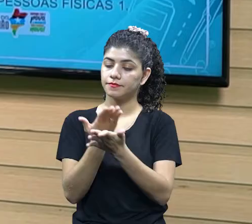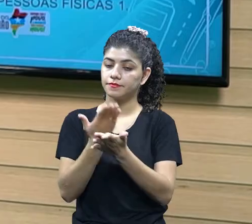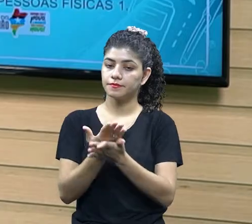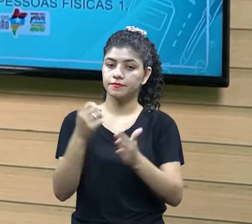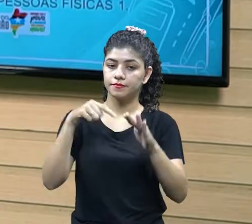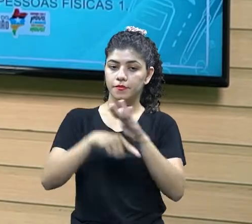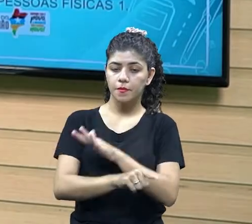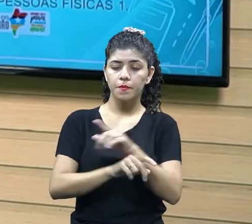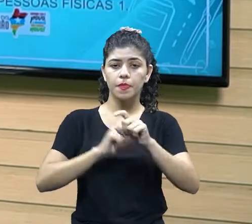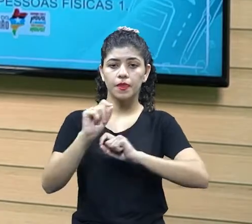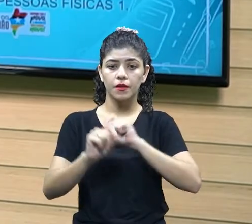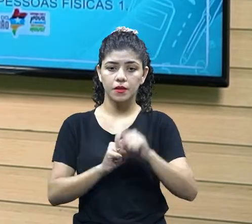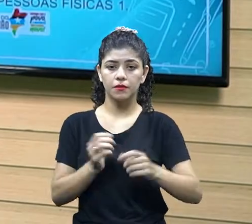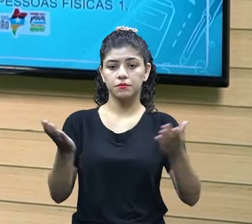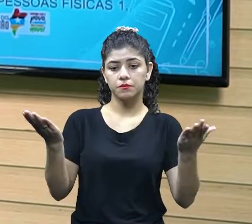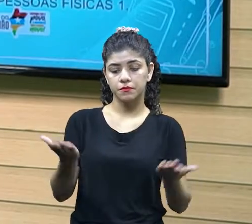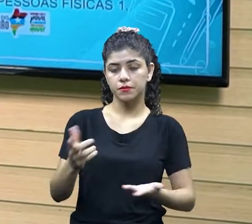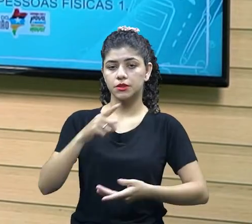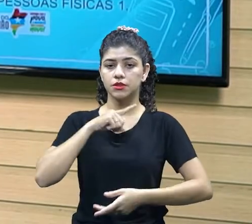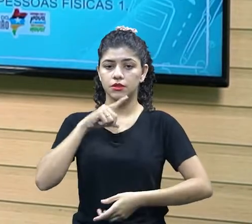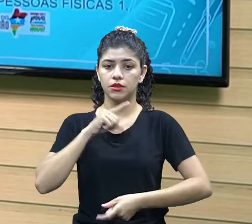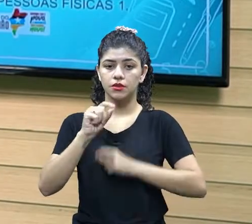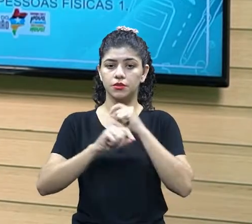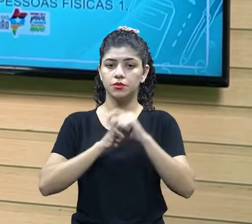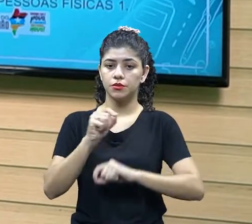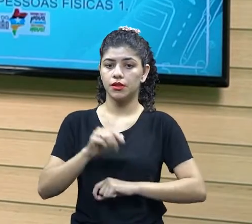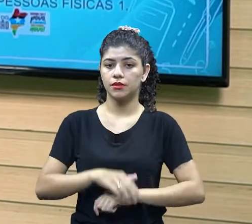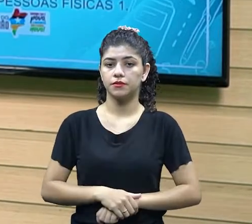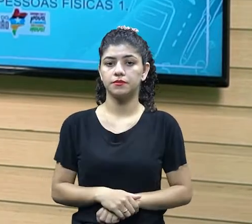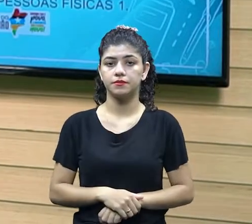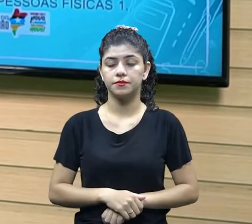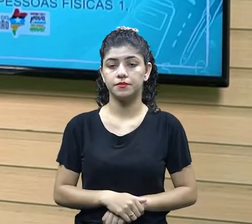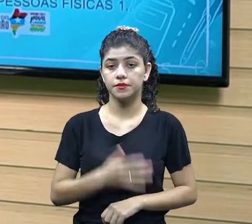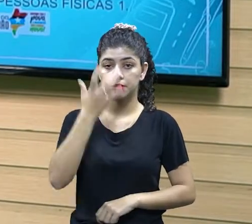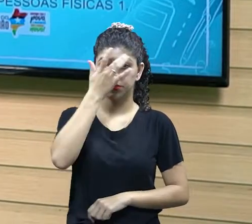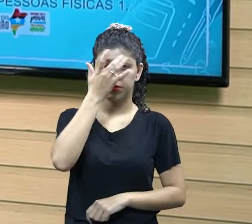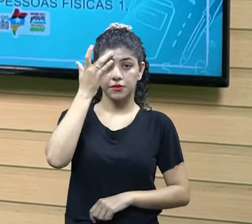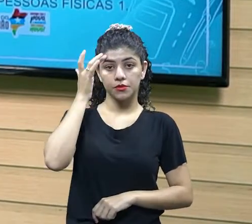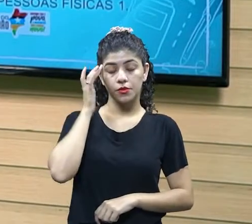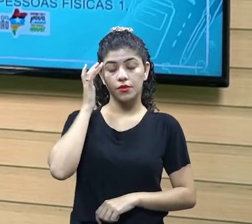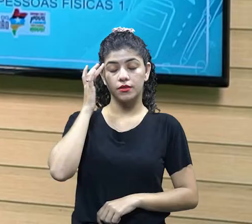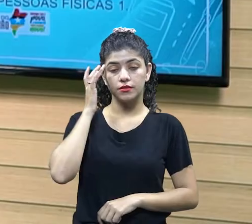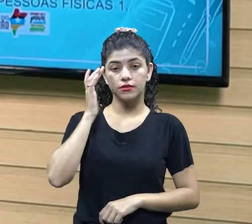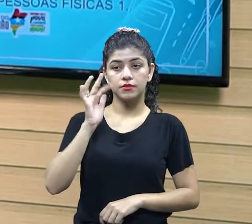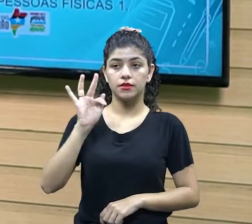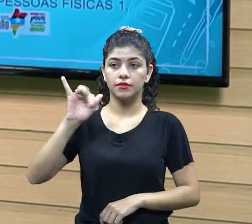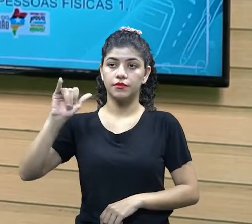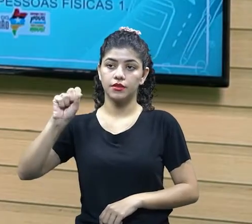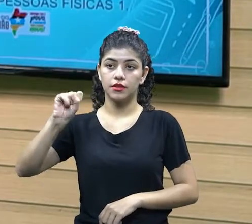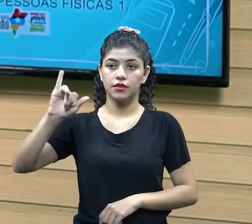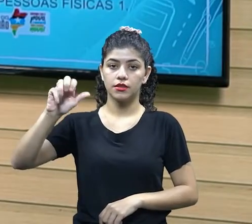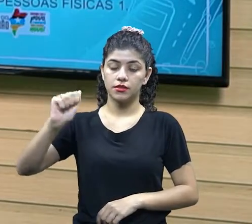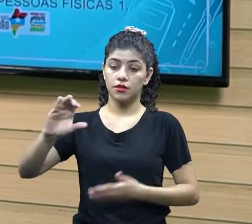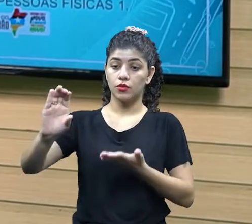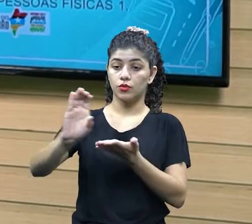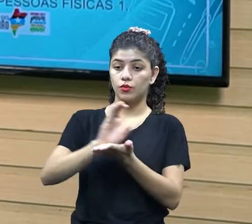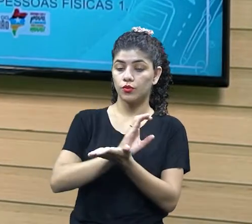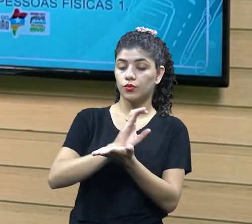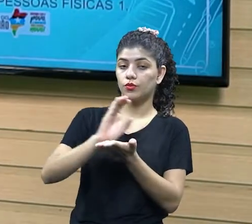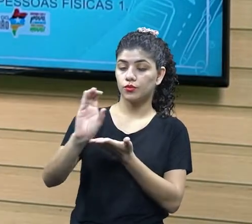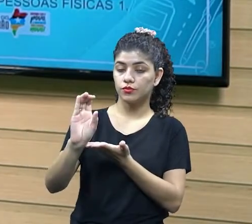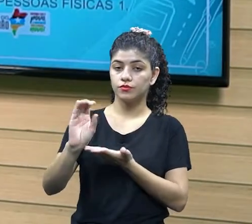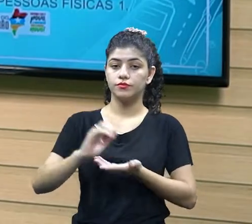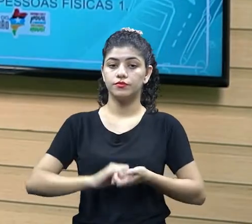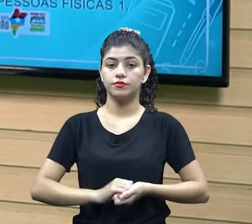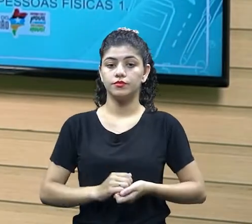as operações da contabilidade que são inerentes às pessoas físicas. As entradas de recurso, as saídas de recurso,